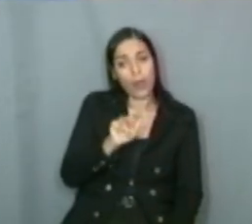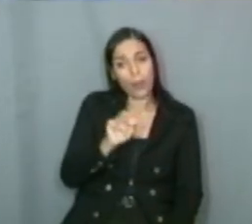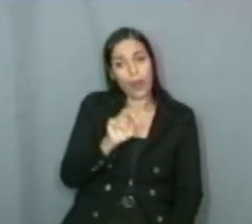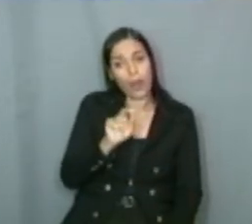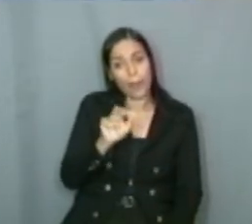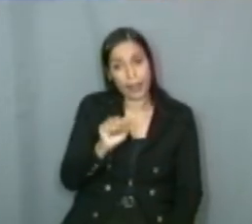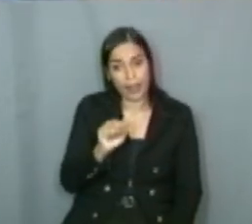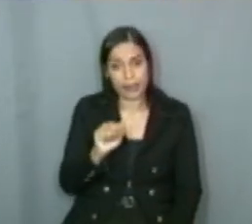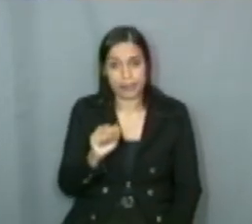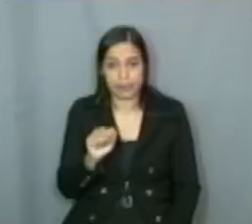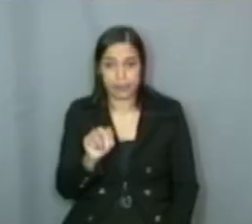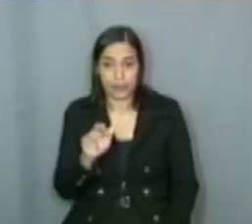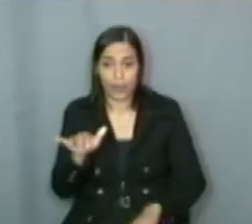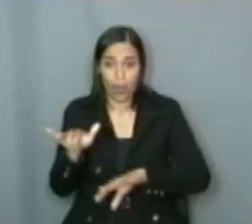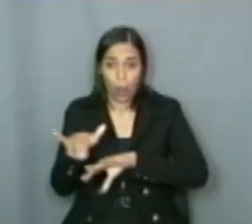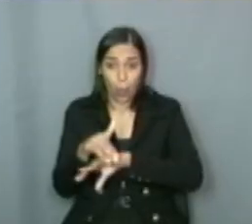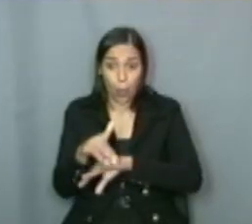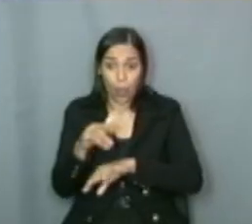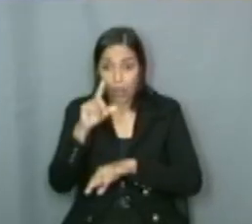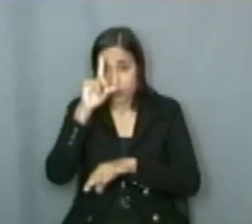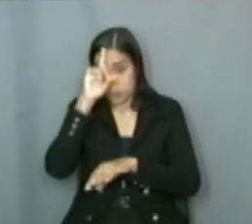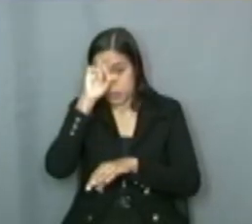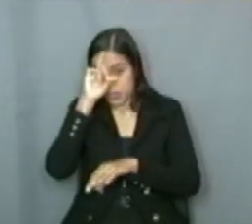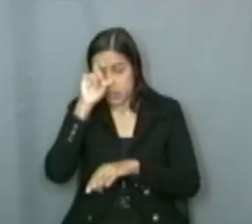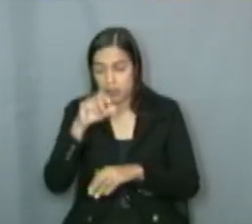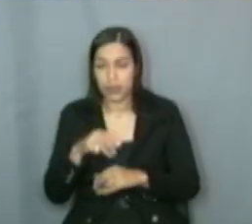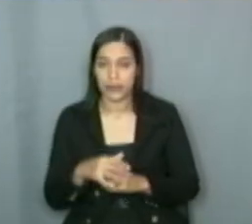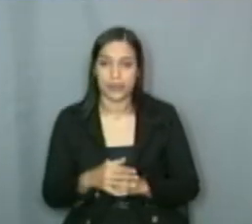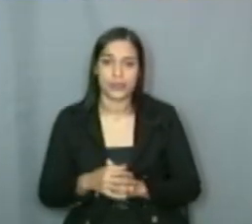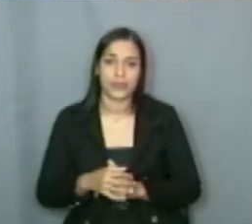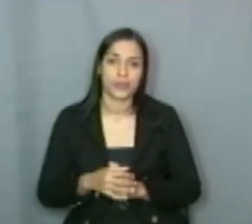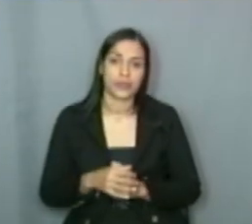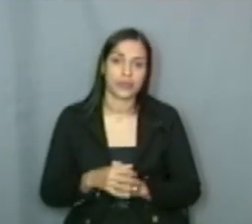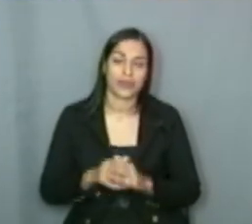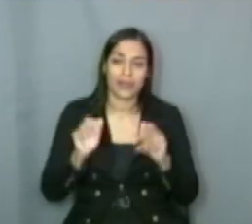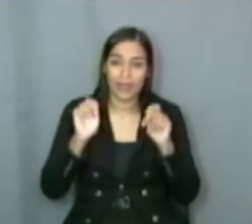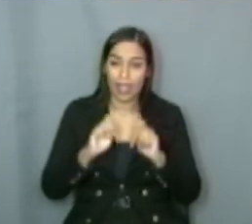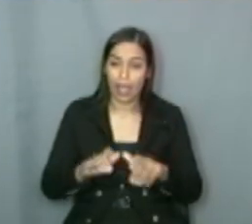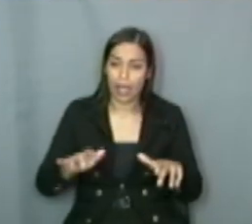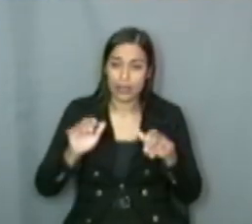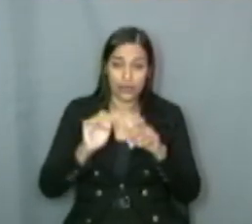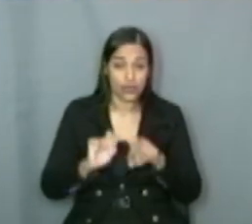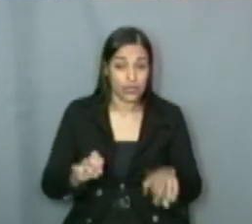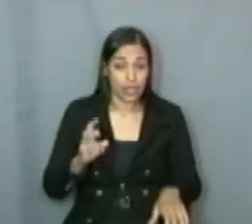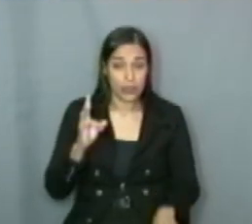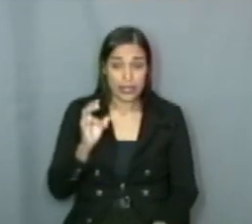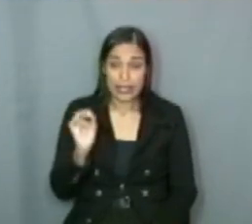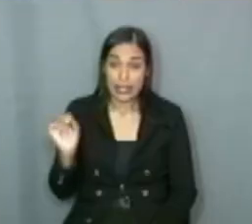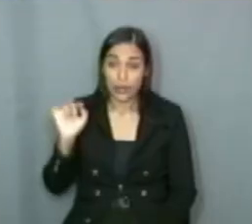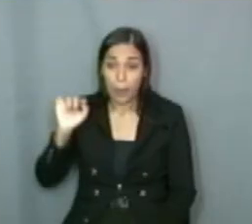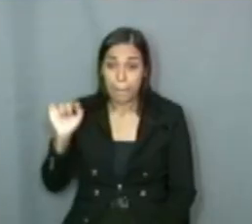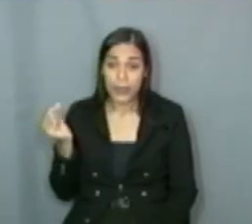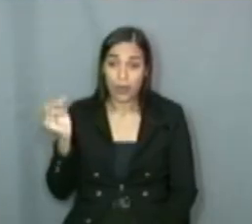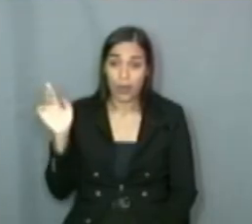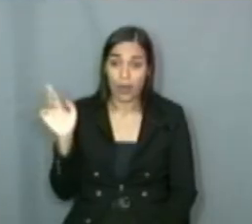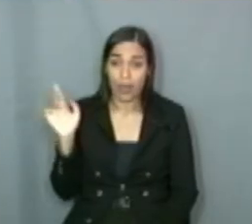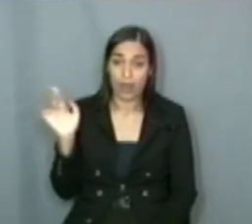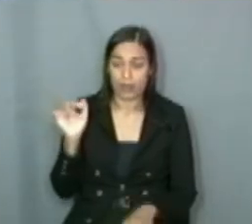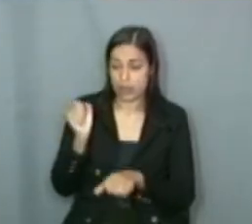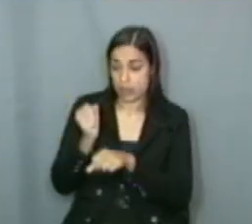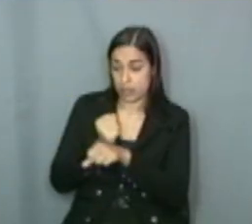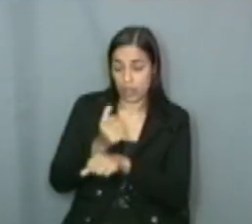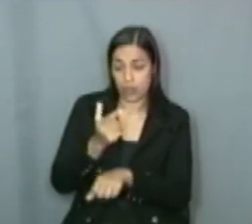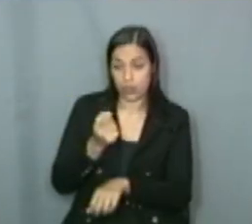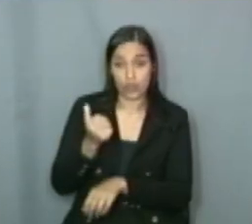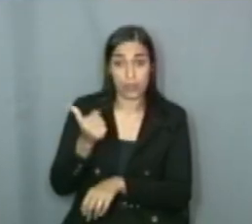Imperatriz, Rua do Hospício. Aquela que gastaram 500 mil reais em